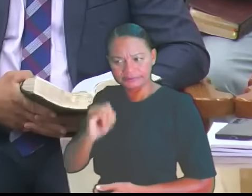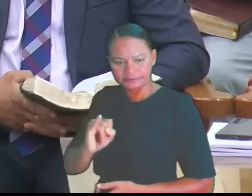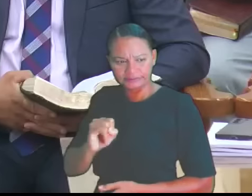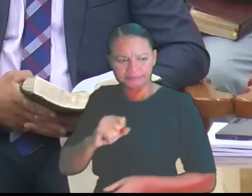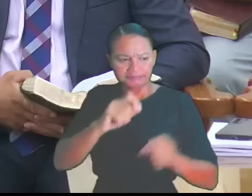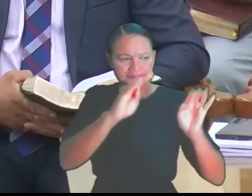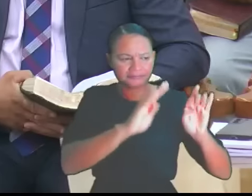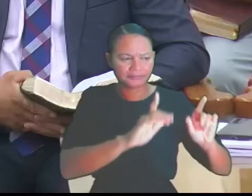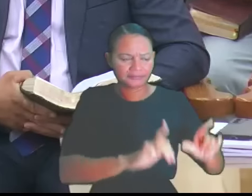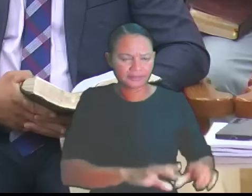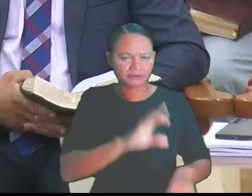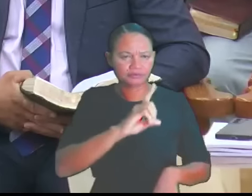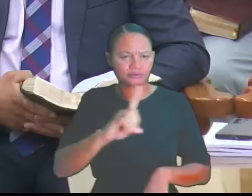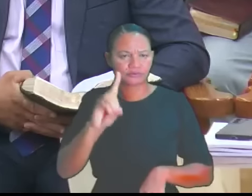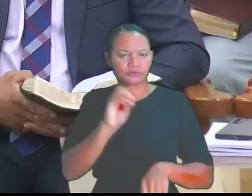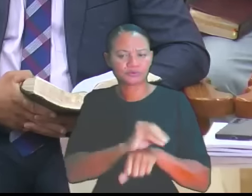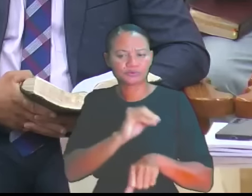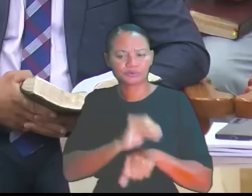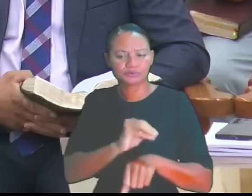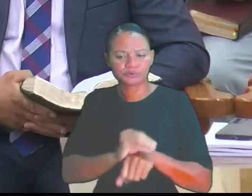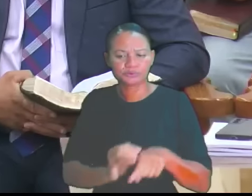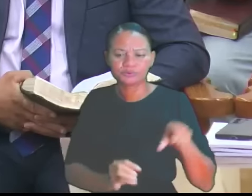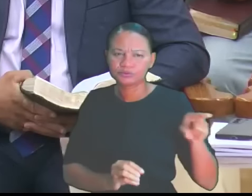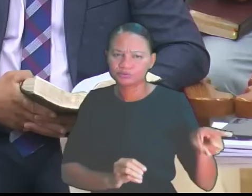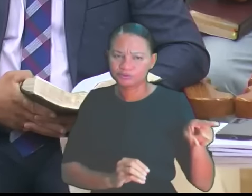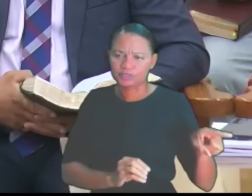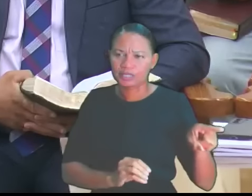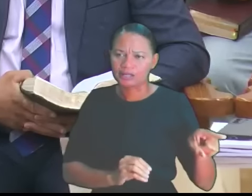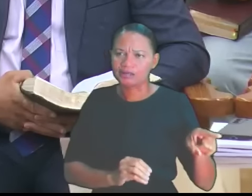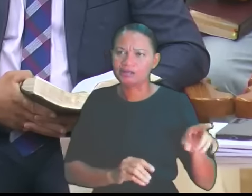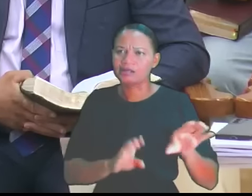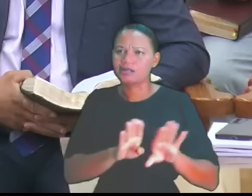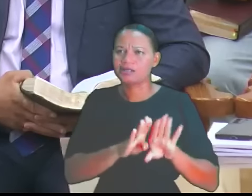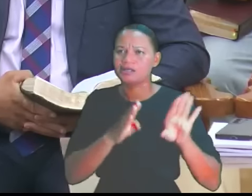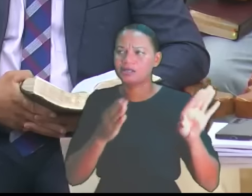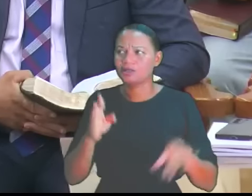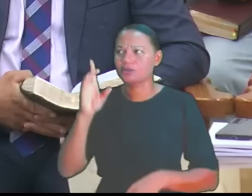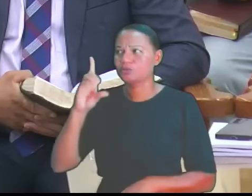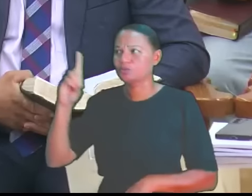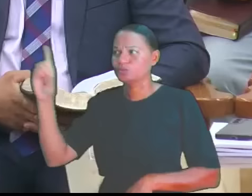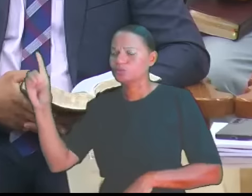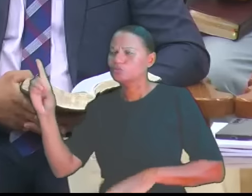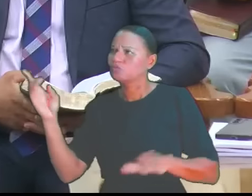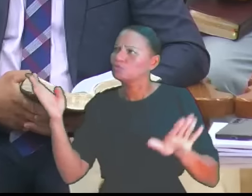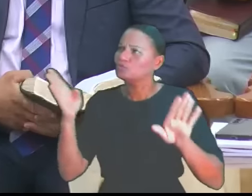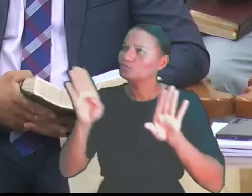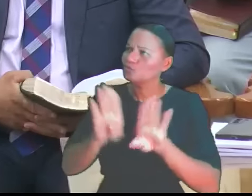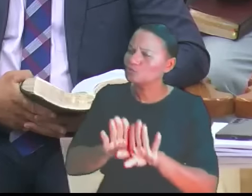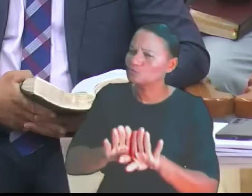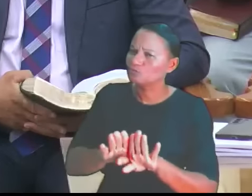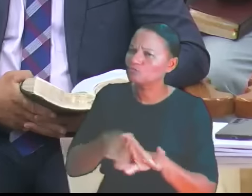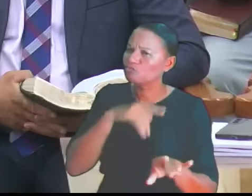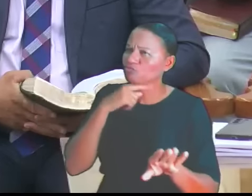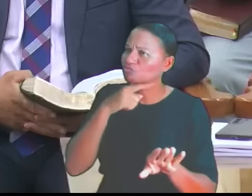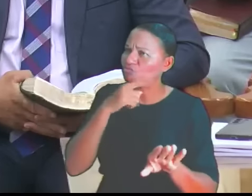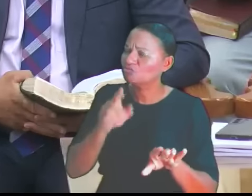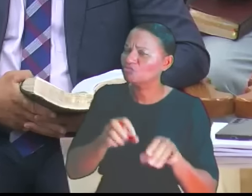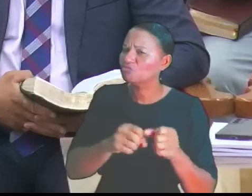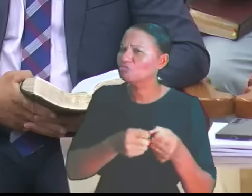providência, e é ele que abre, e o Deus de Elias fechou, ele não está conseguindo